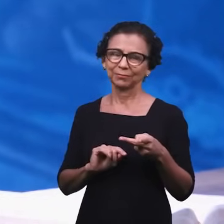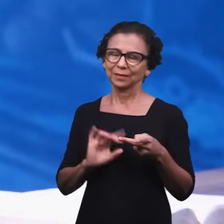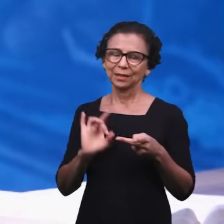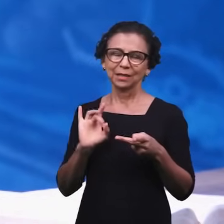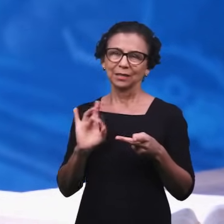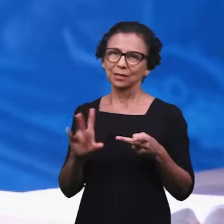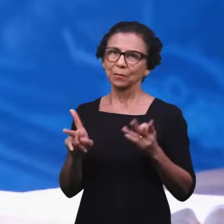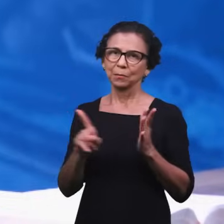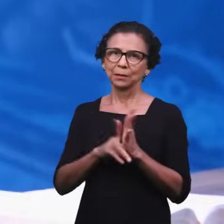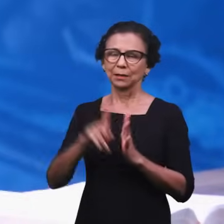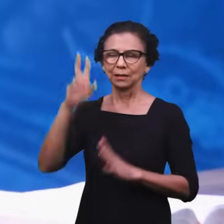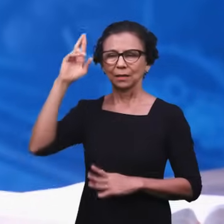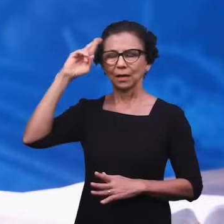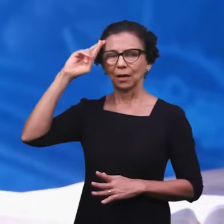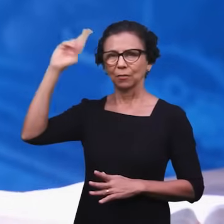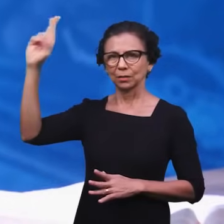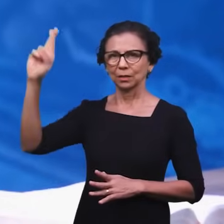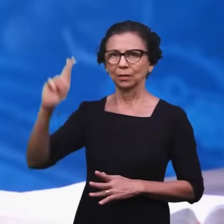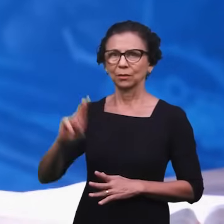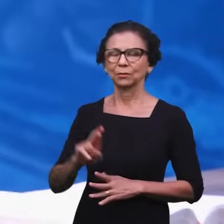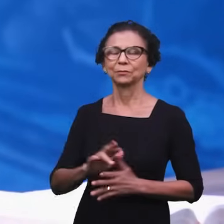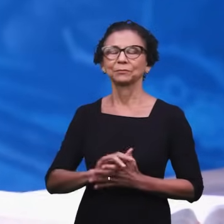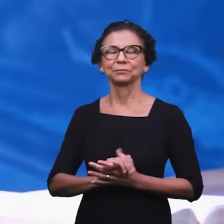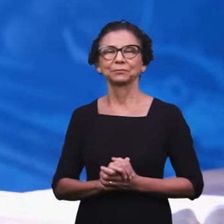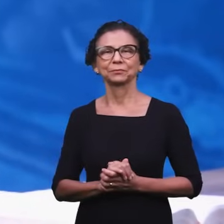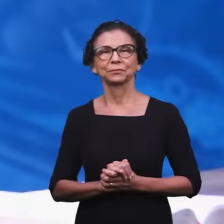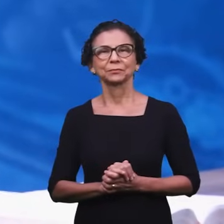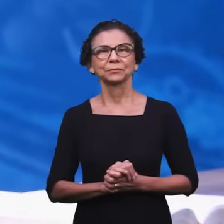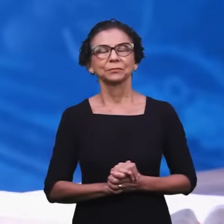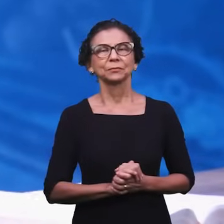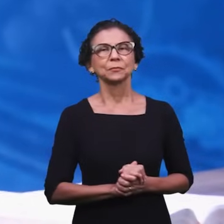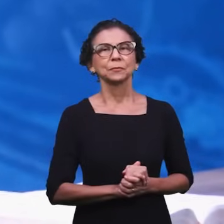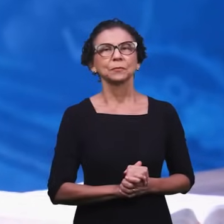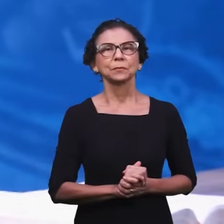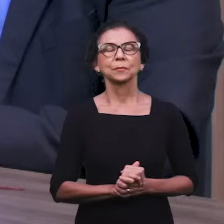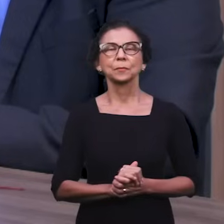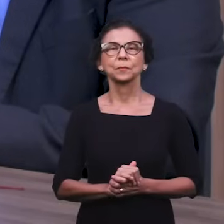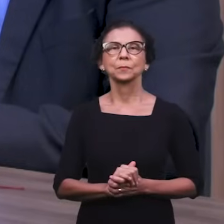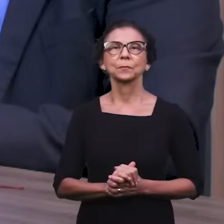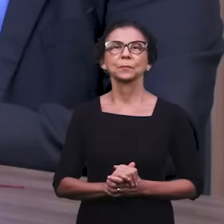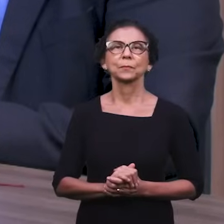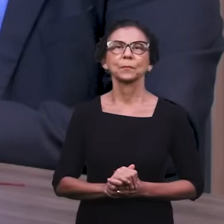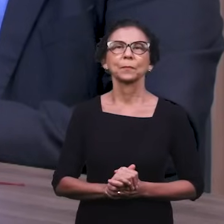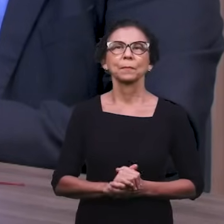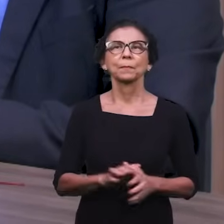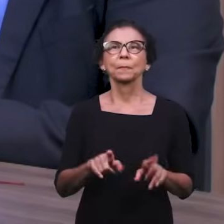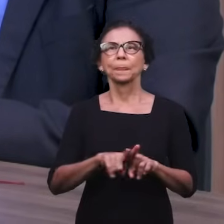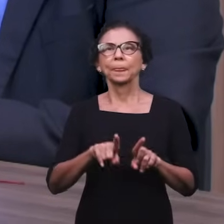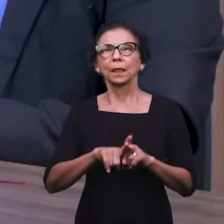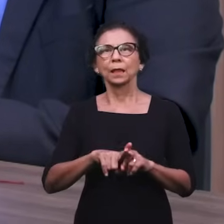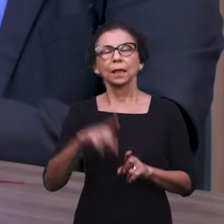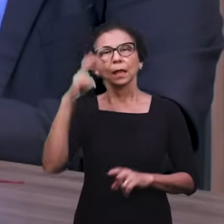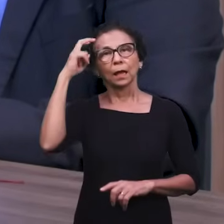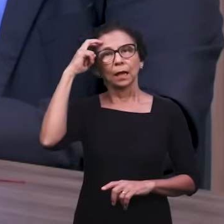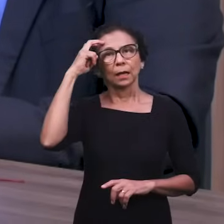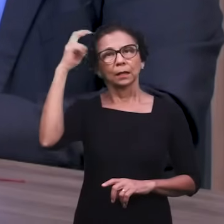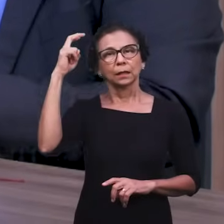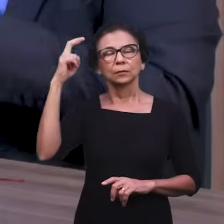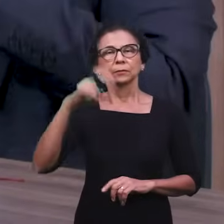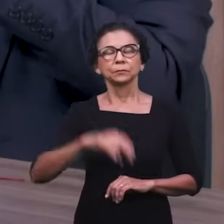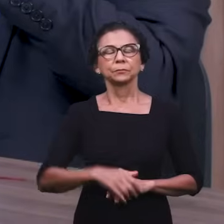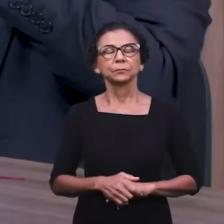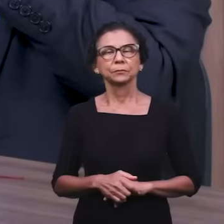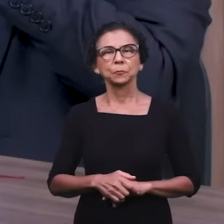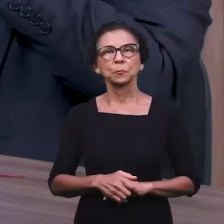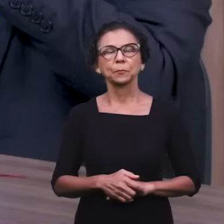obra redentora. Glória a Deus, verdade. Essa ação do Senhor na nossa vida. E dentro disso aí que o William está falando, a inteligência artificial, por mais que